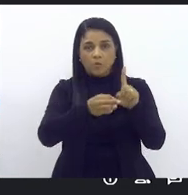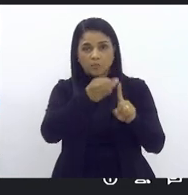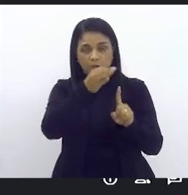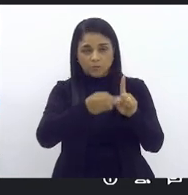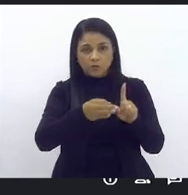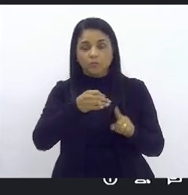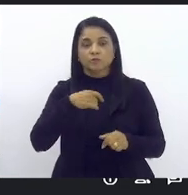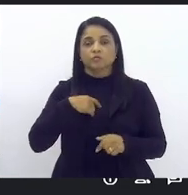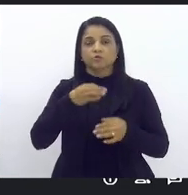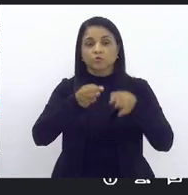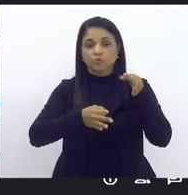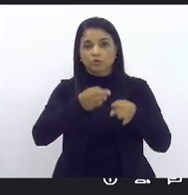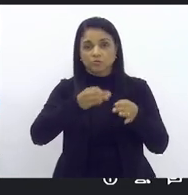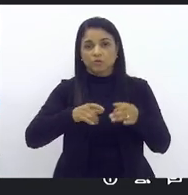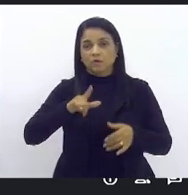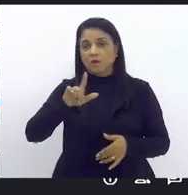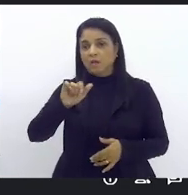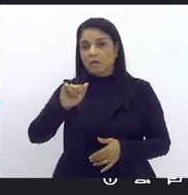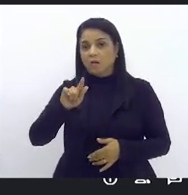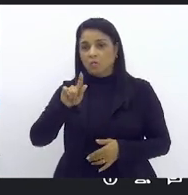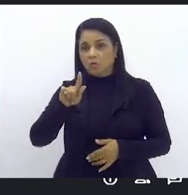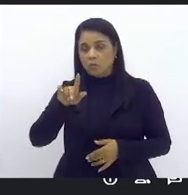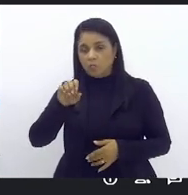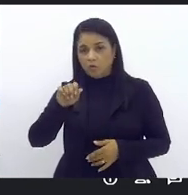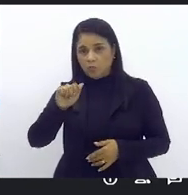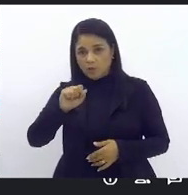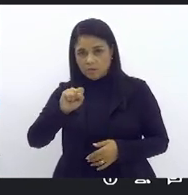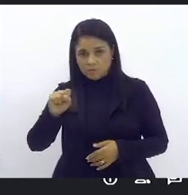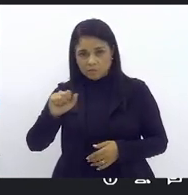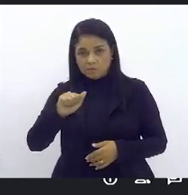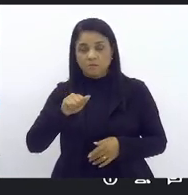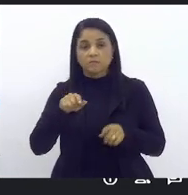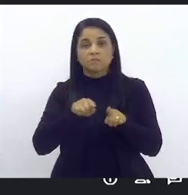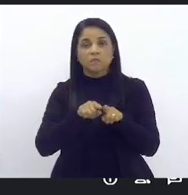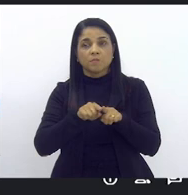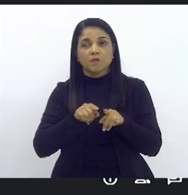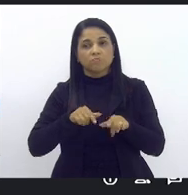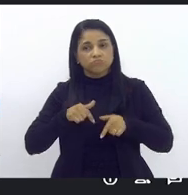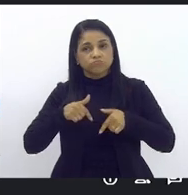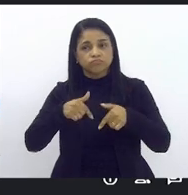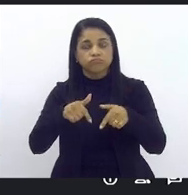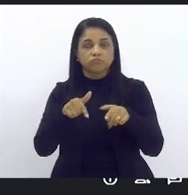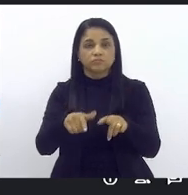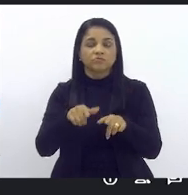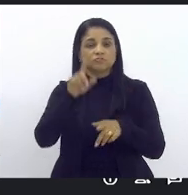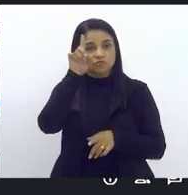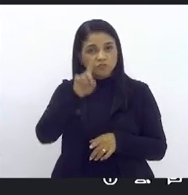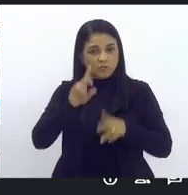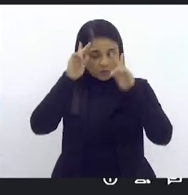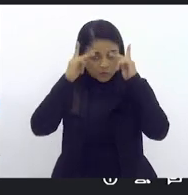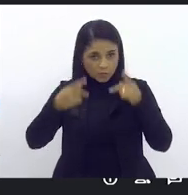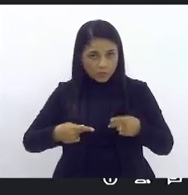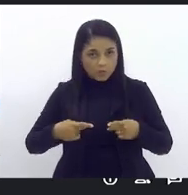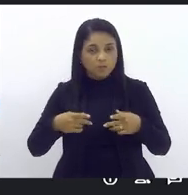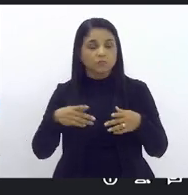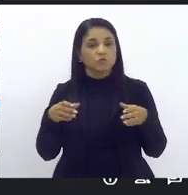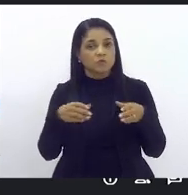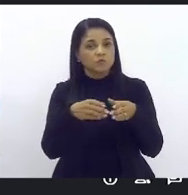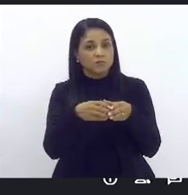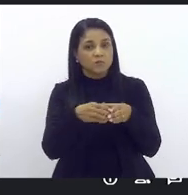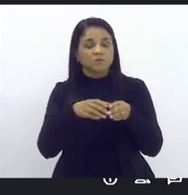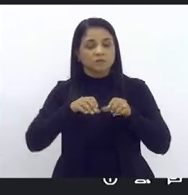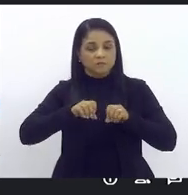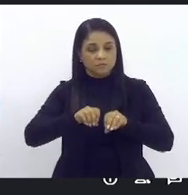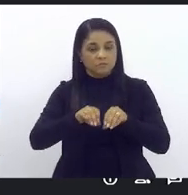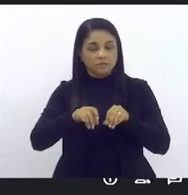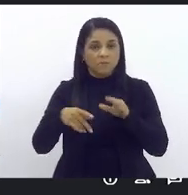de defesa da educação daqui do Estado, mas também integro a Comissão Permanente Nacional de Direitos Humanos, a Comissão Permanente de Educação,